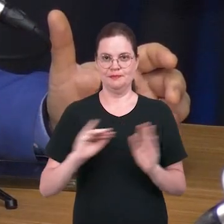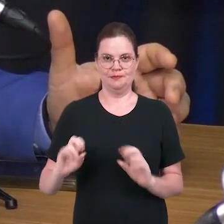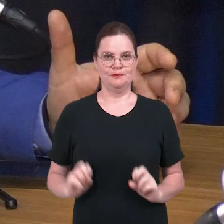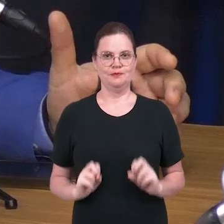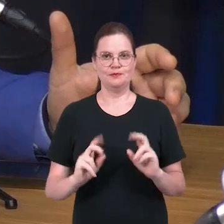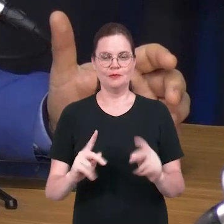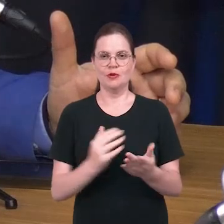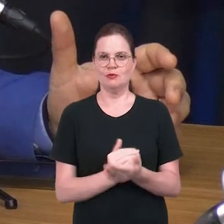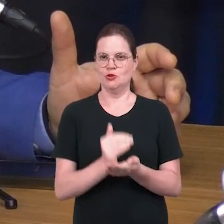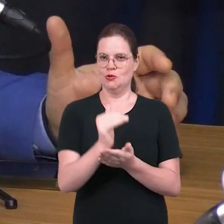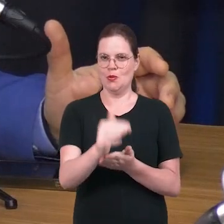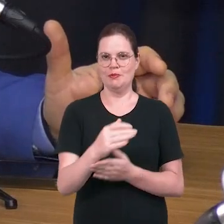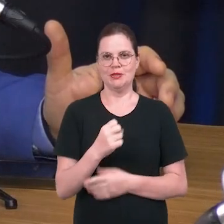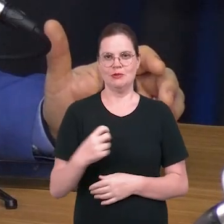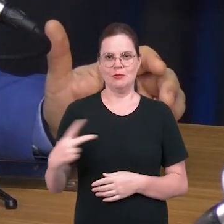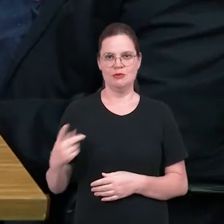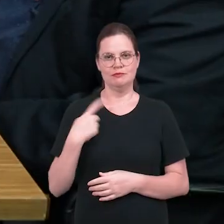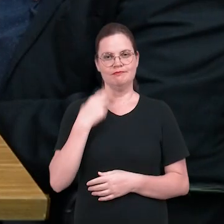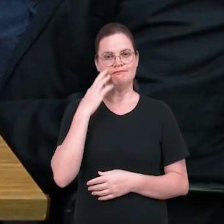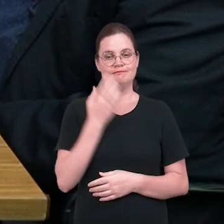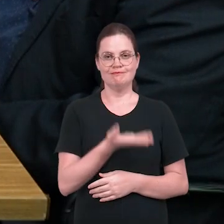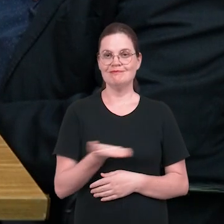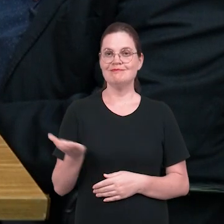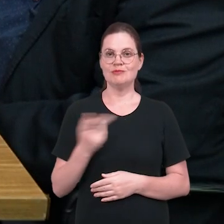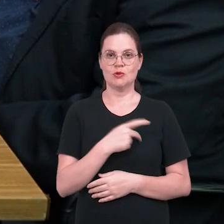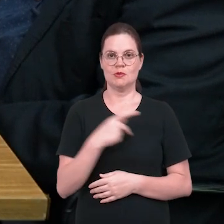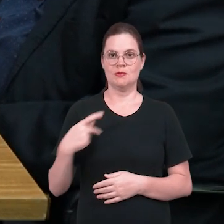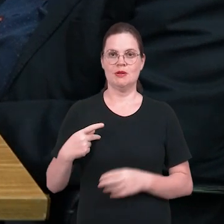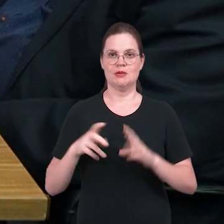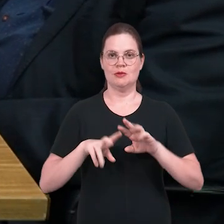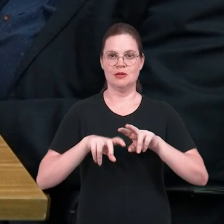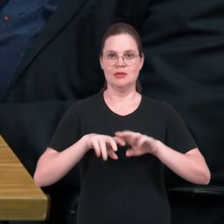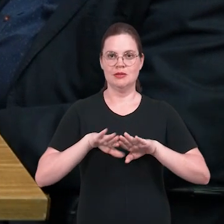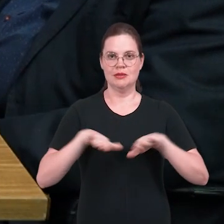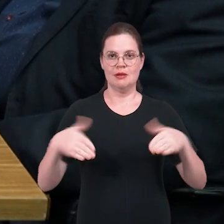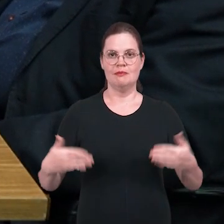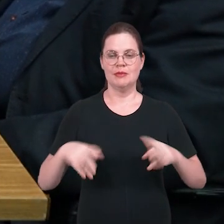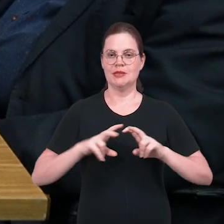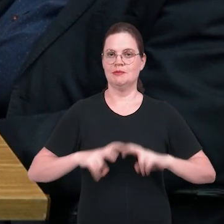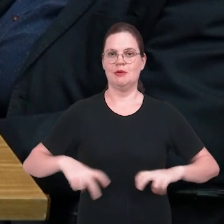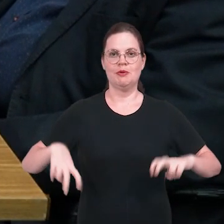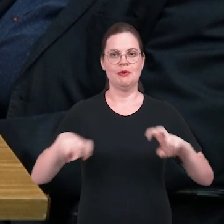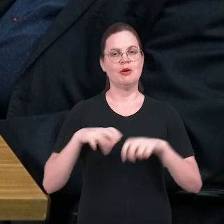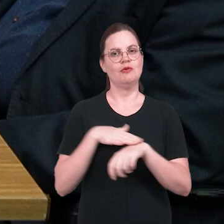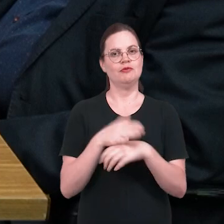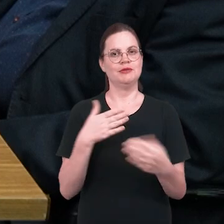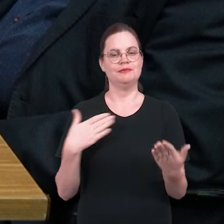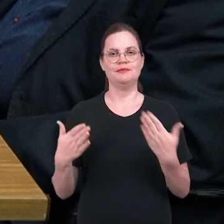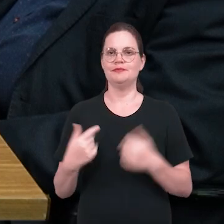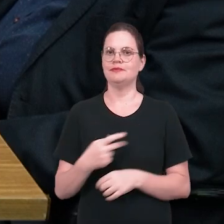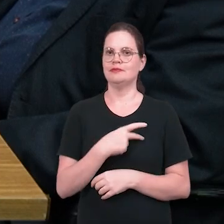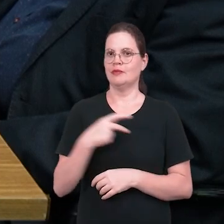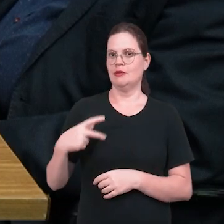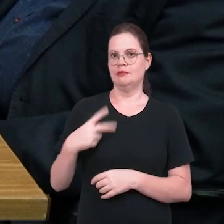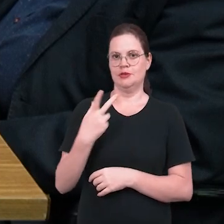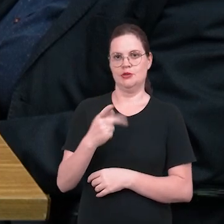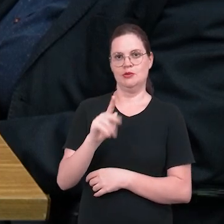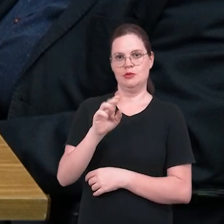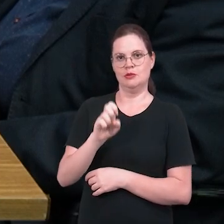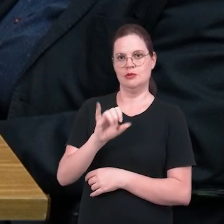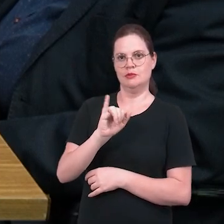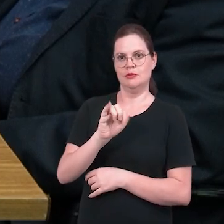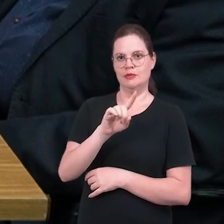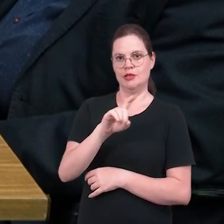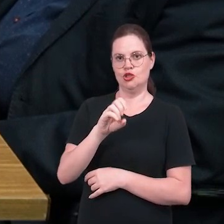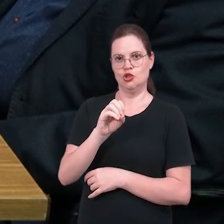começar agora a edição de hoje e você vê aqui os pastores que estamos aqui presentes para esta edição. Começo cumprimentando o pastor Antônio Carlos